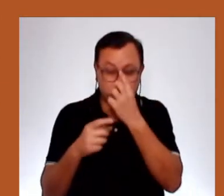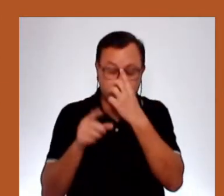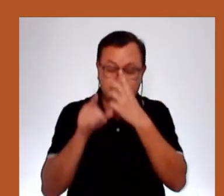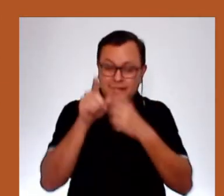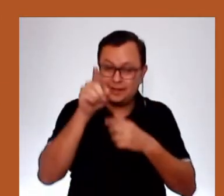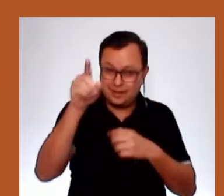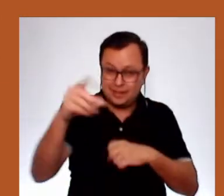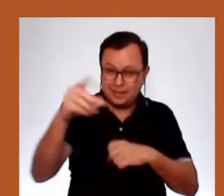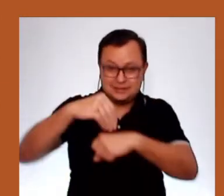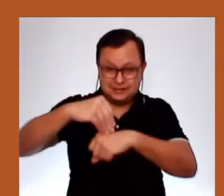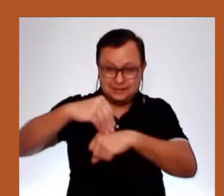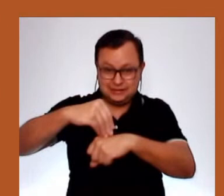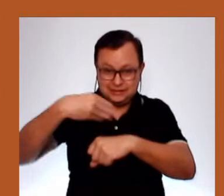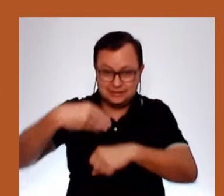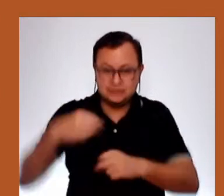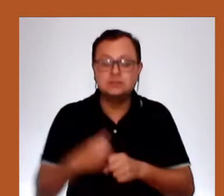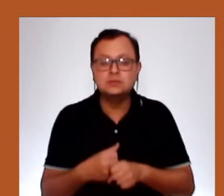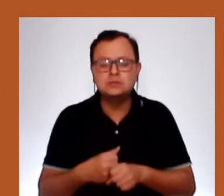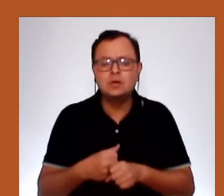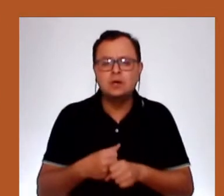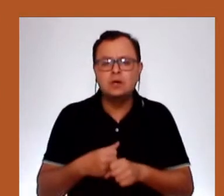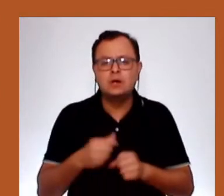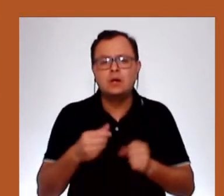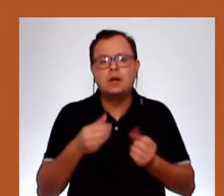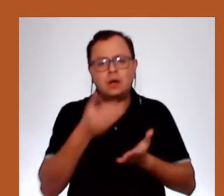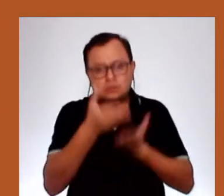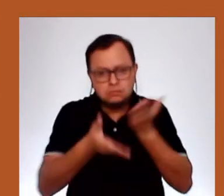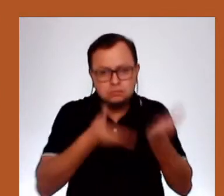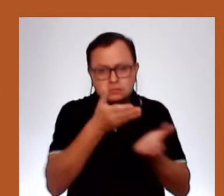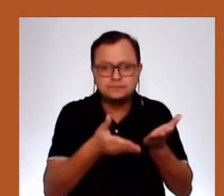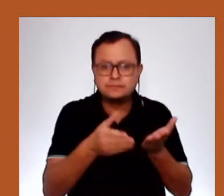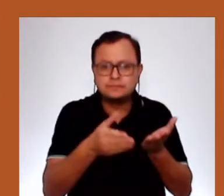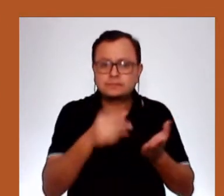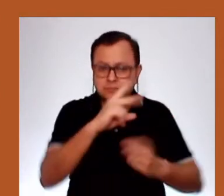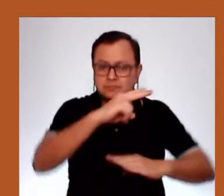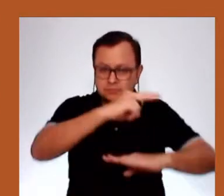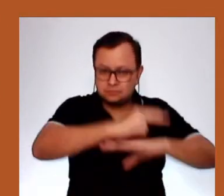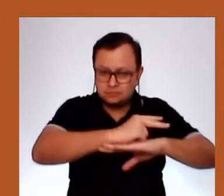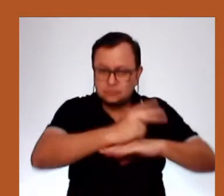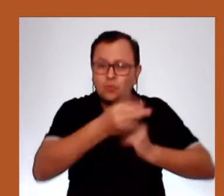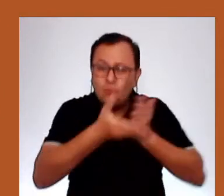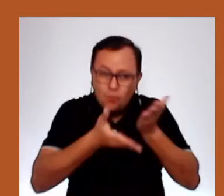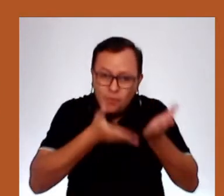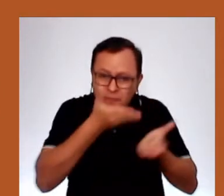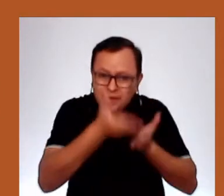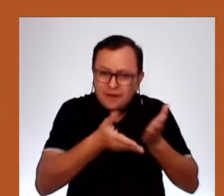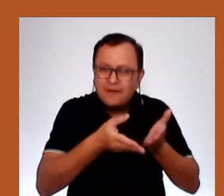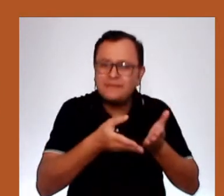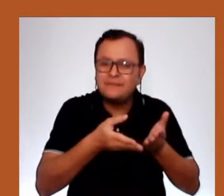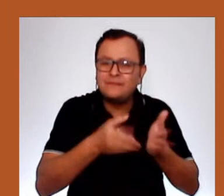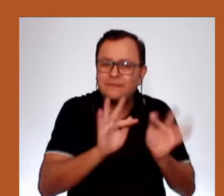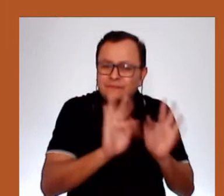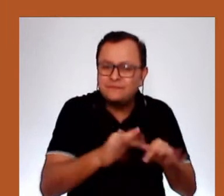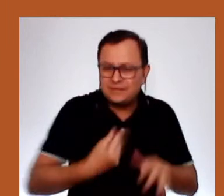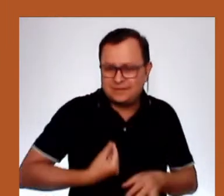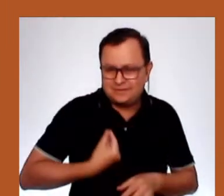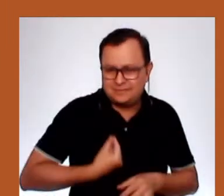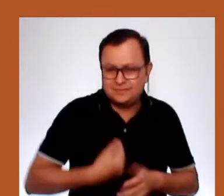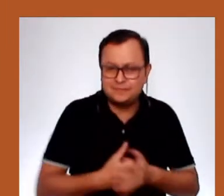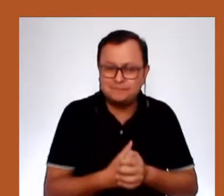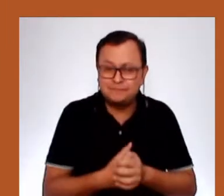o procedimento, né, e começar com ele entrar em cuidados paliativos. Ali, para mim,